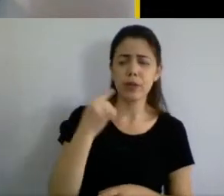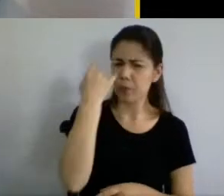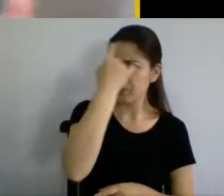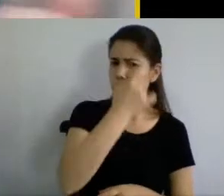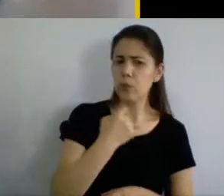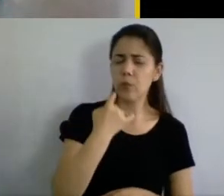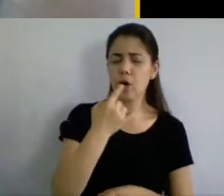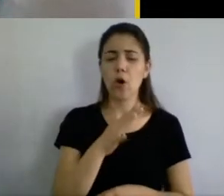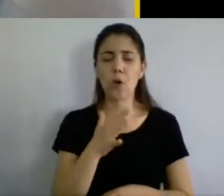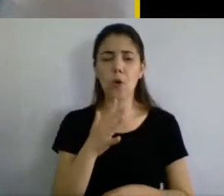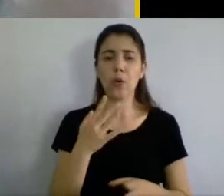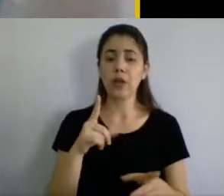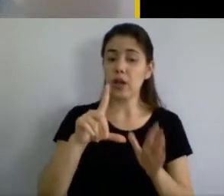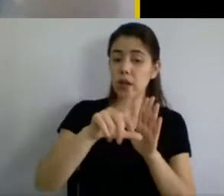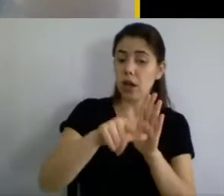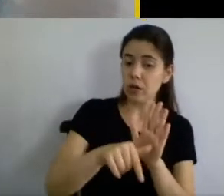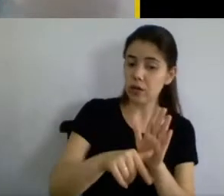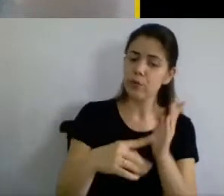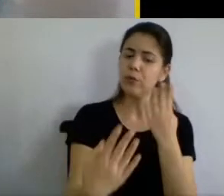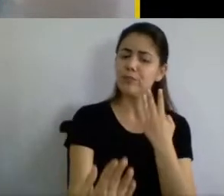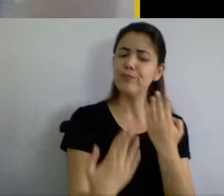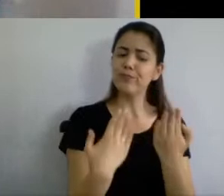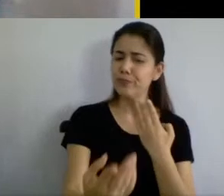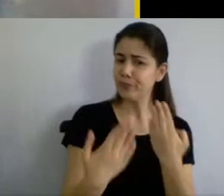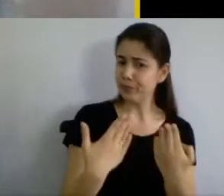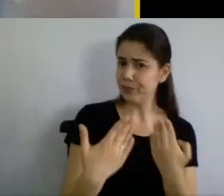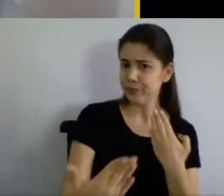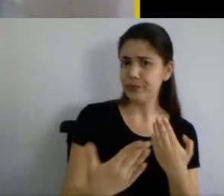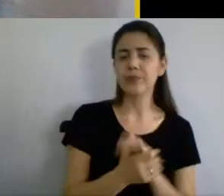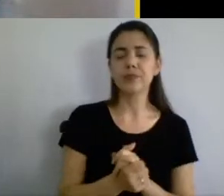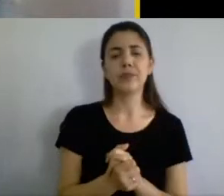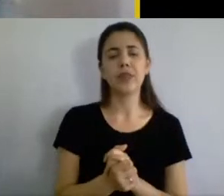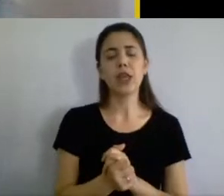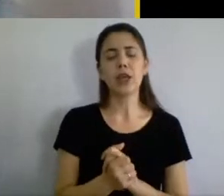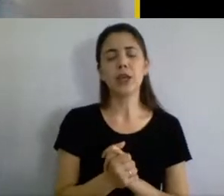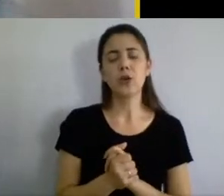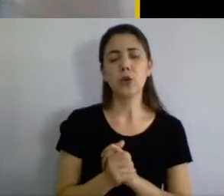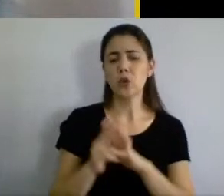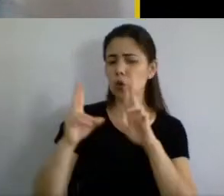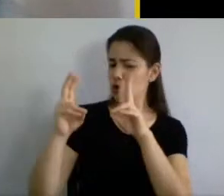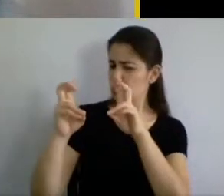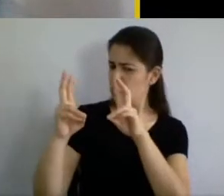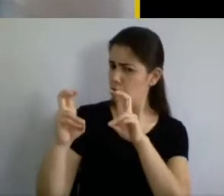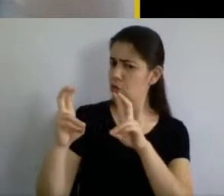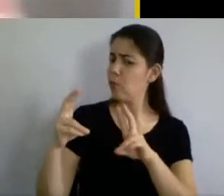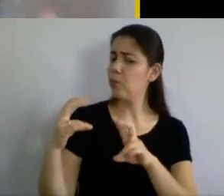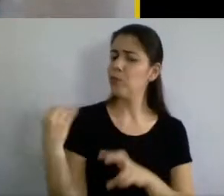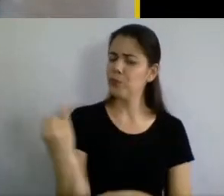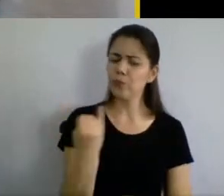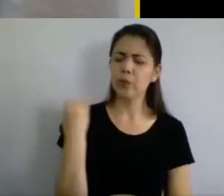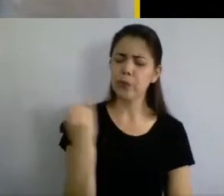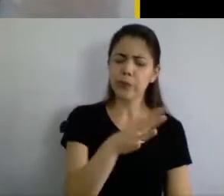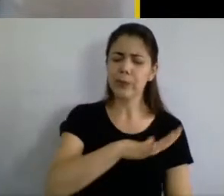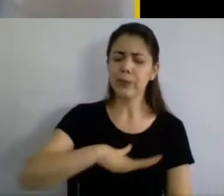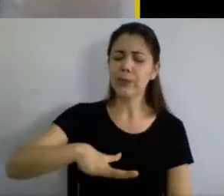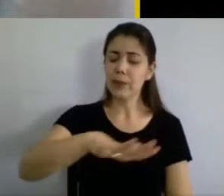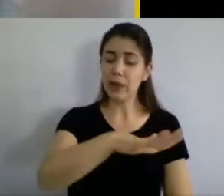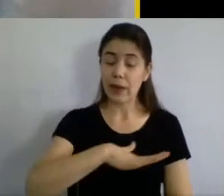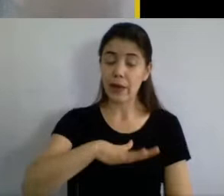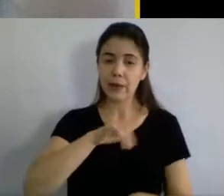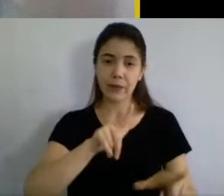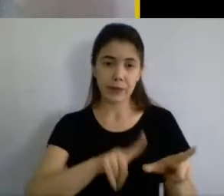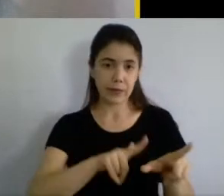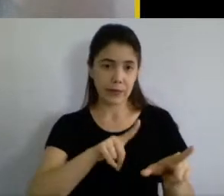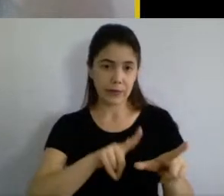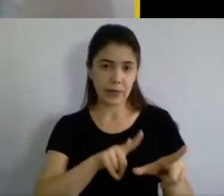debate, que tratam de grandes assuntos, tratam de assuntos importantes da área de letras, né, para um público misto, né,